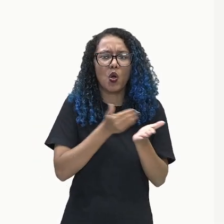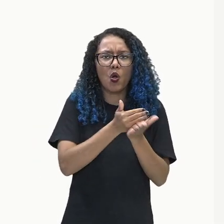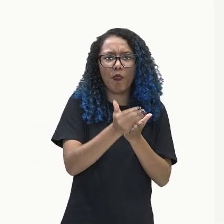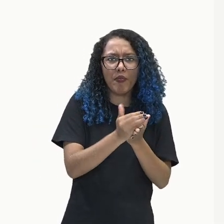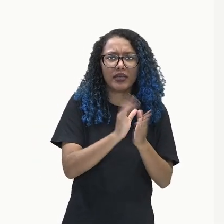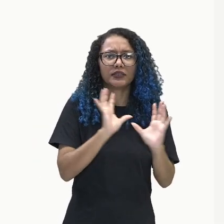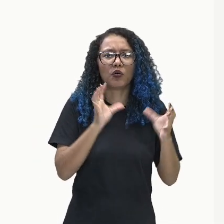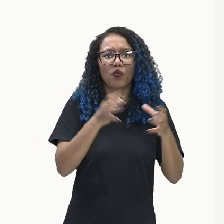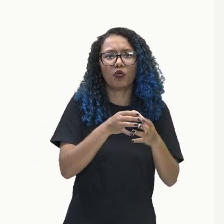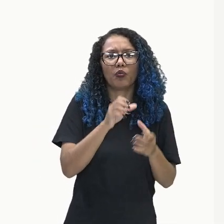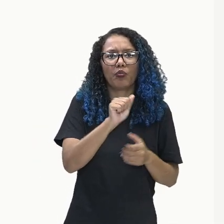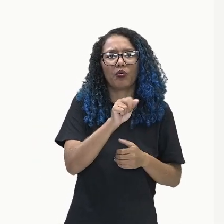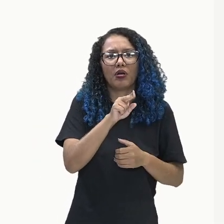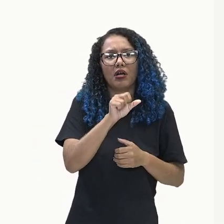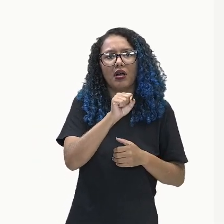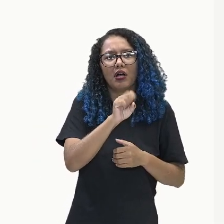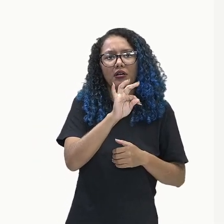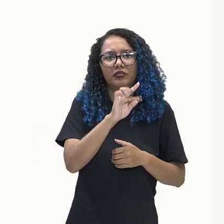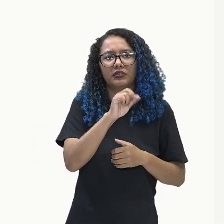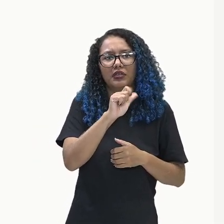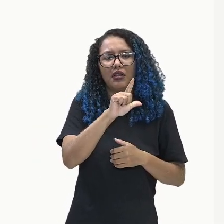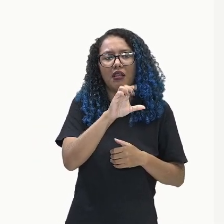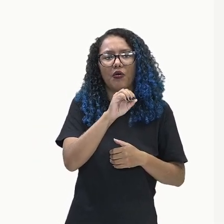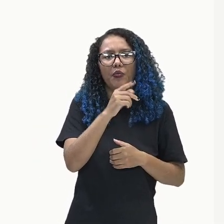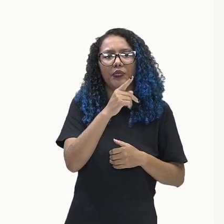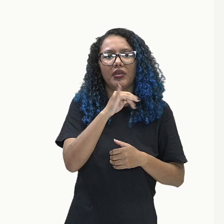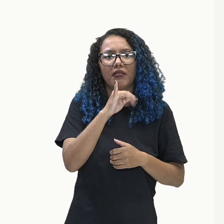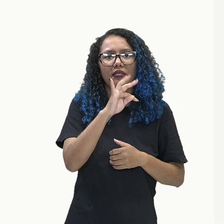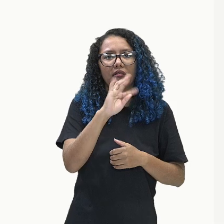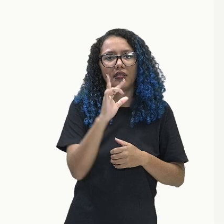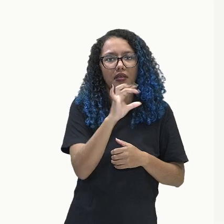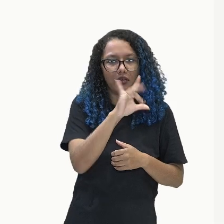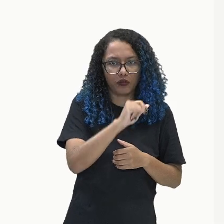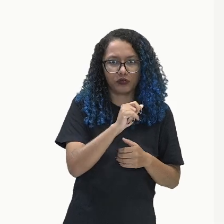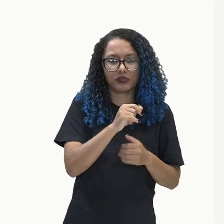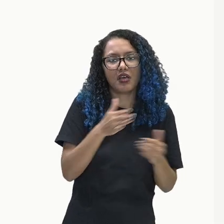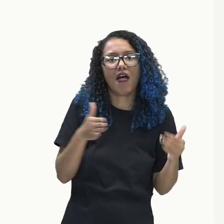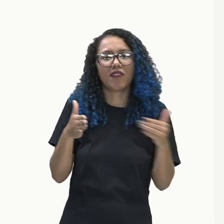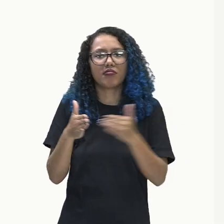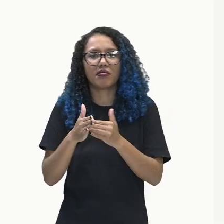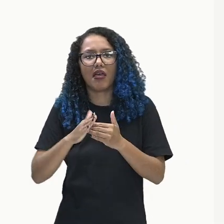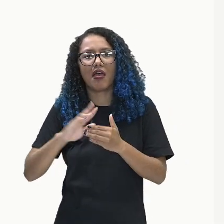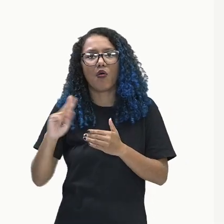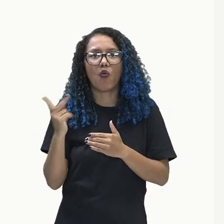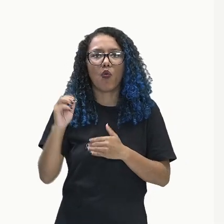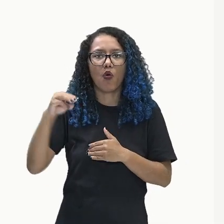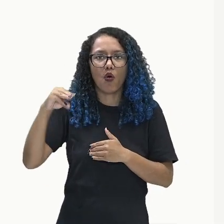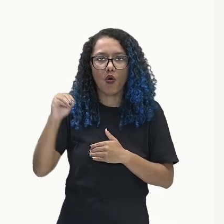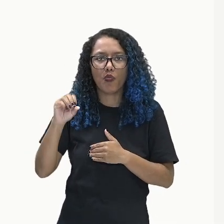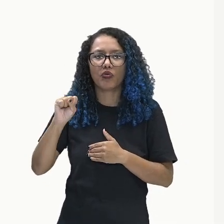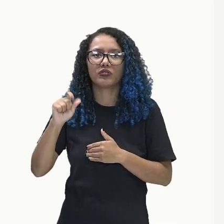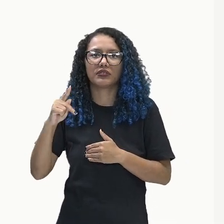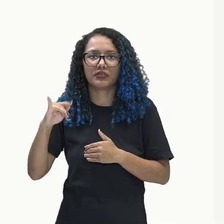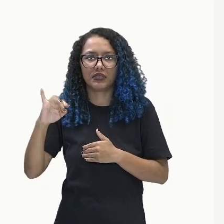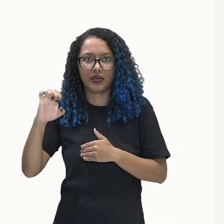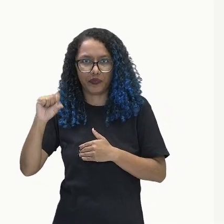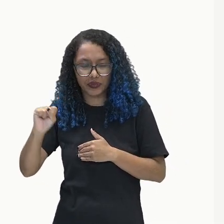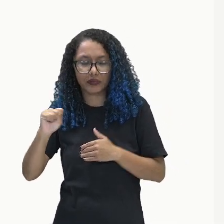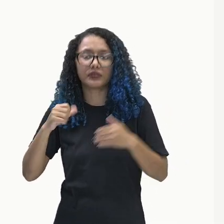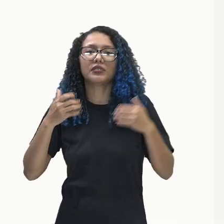uma palavra para vocês aqui, tá, gente? A gente está trabalhando nas aulas de história com ciência e